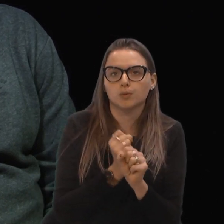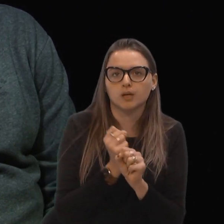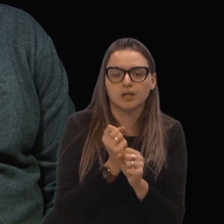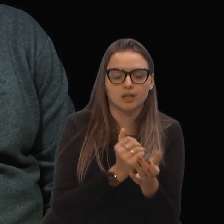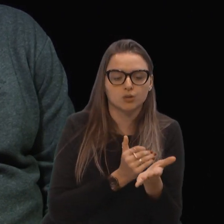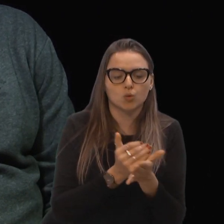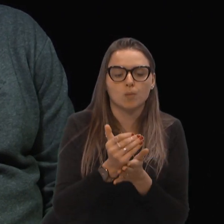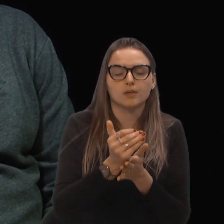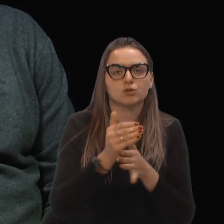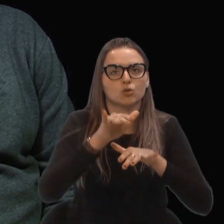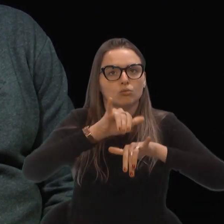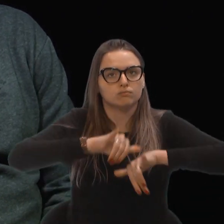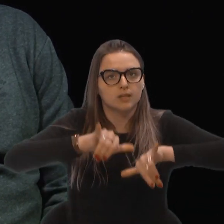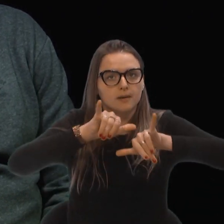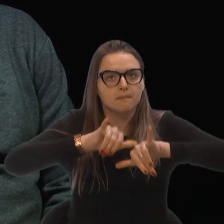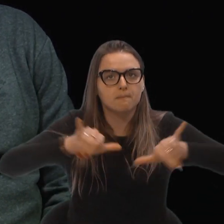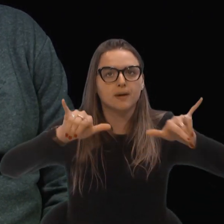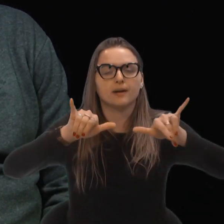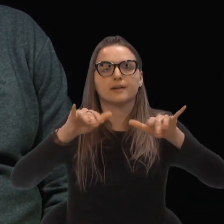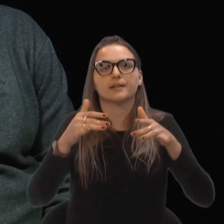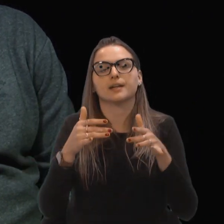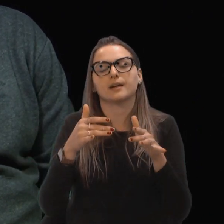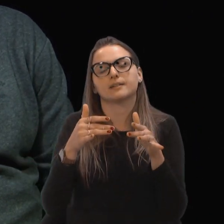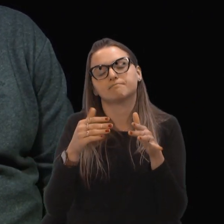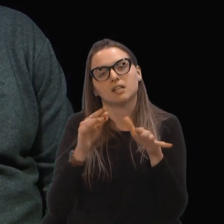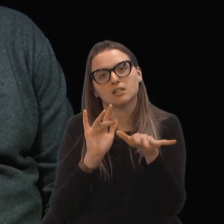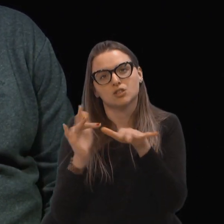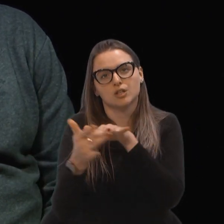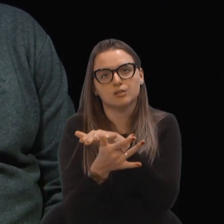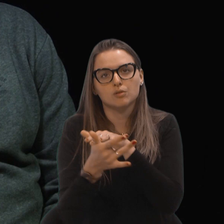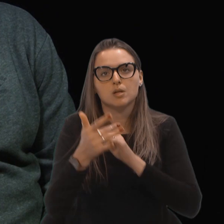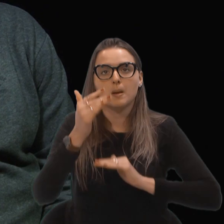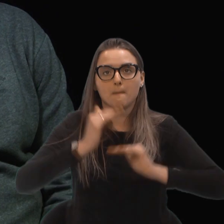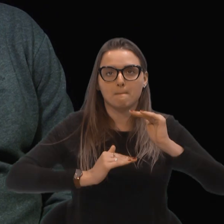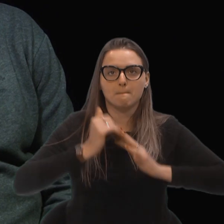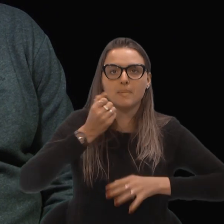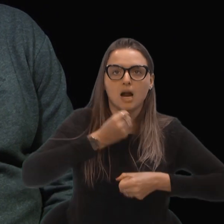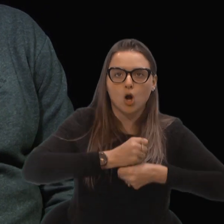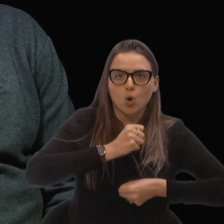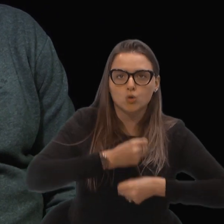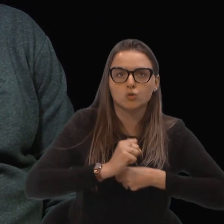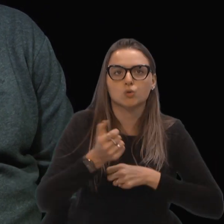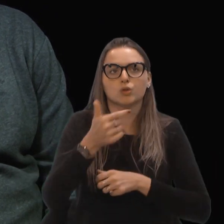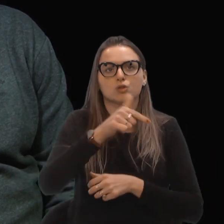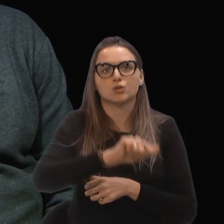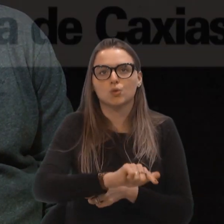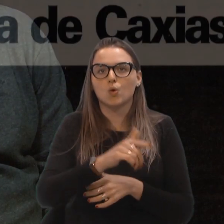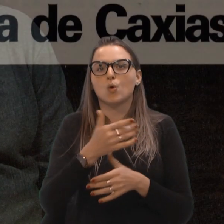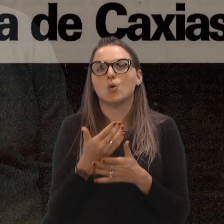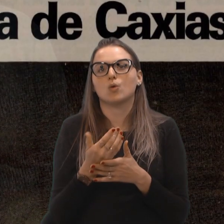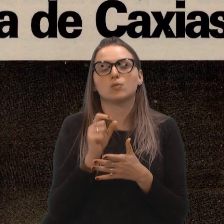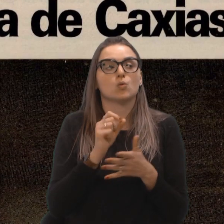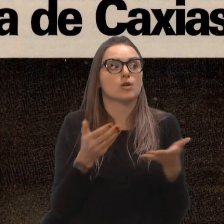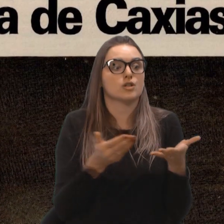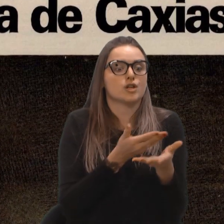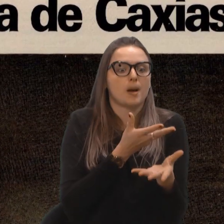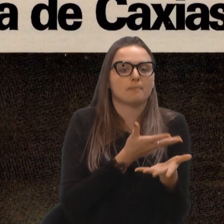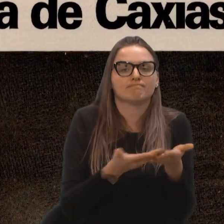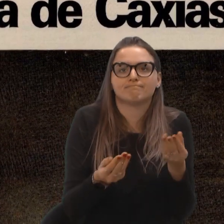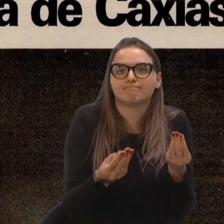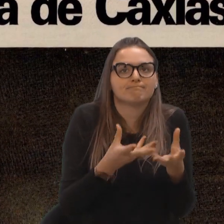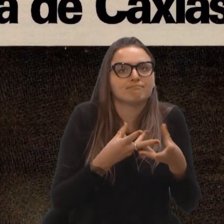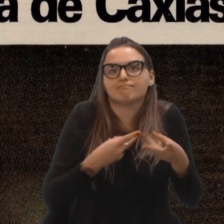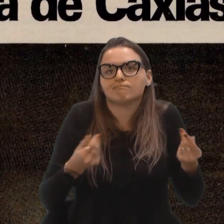próprio ano iniciou-se uma campanha na imprensa caxiense pela reconstrução do que havia se perdido,